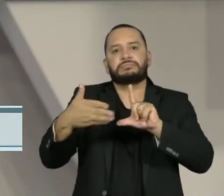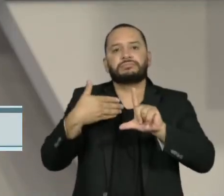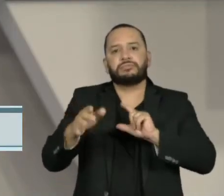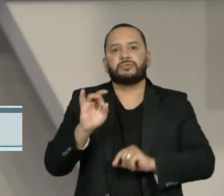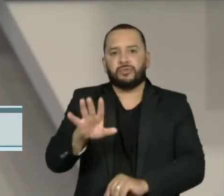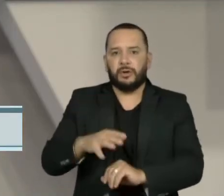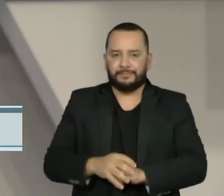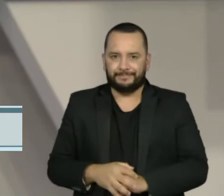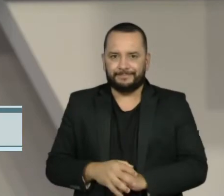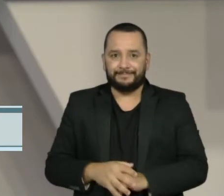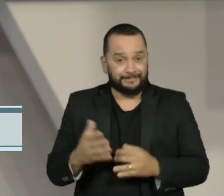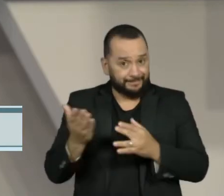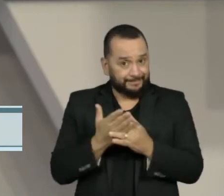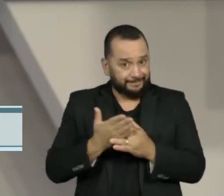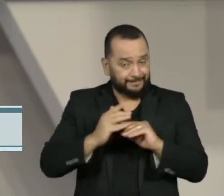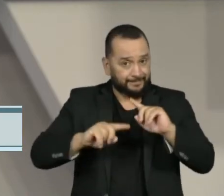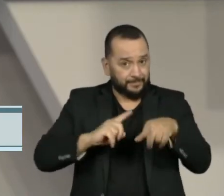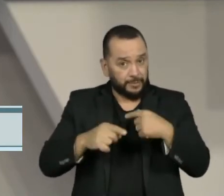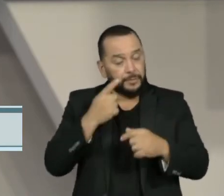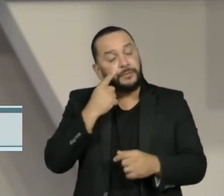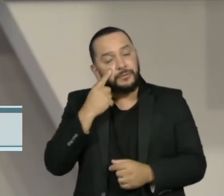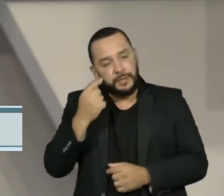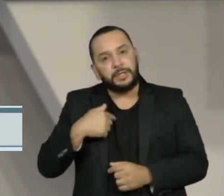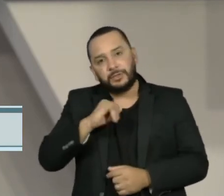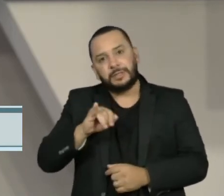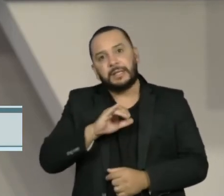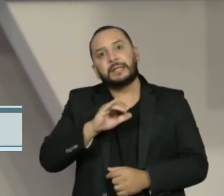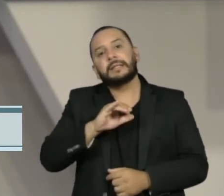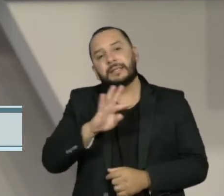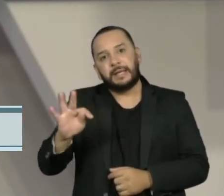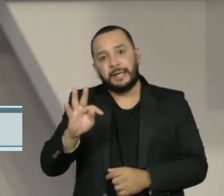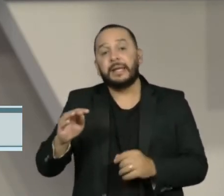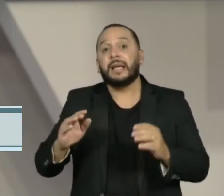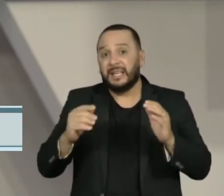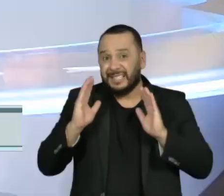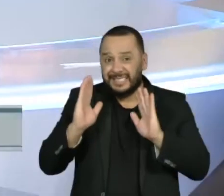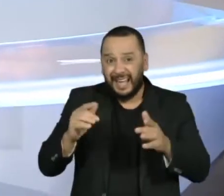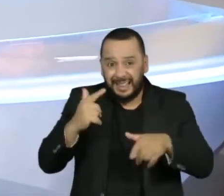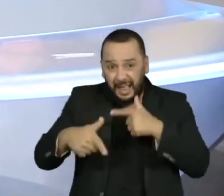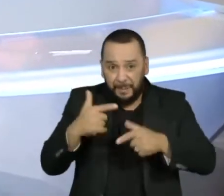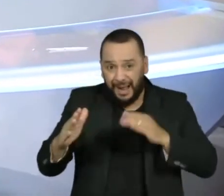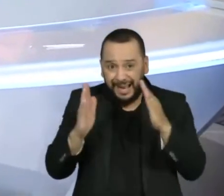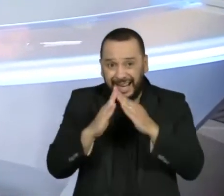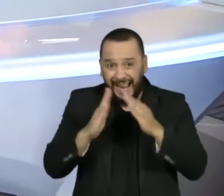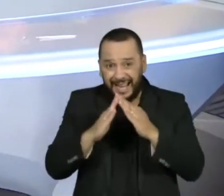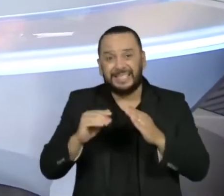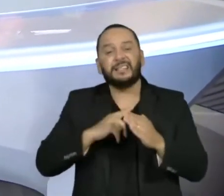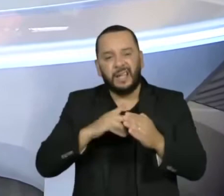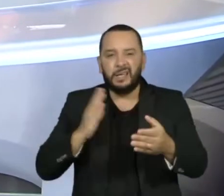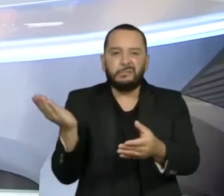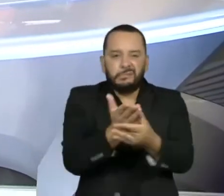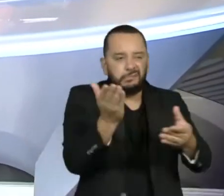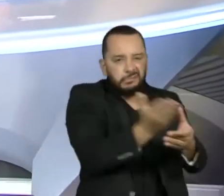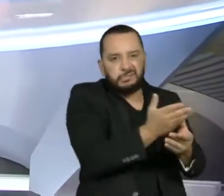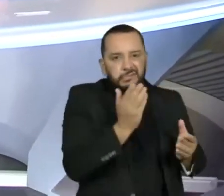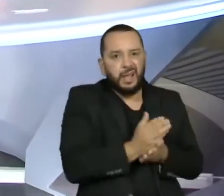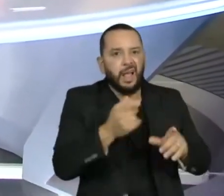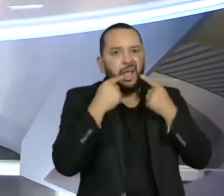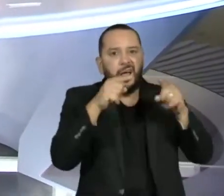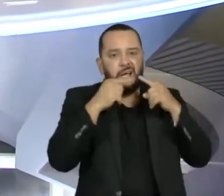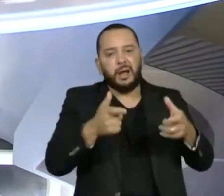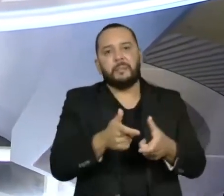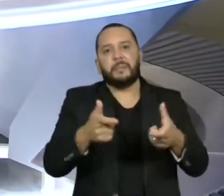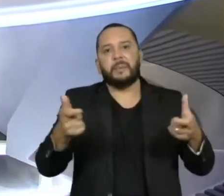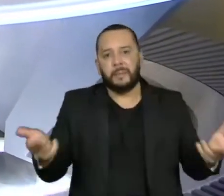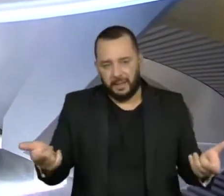do intervalo aqui no Jornal da Tarde, o home office faz disparar as reclamações trabalhistas. Falta de regulamentação da atividade